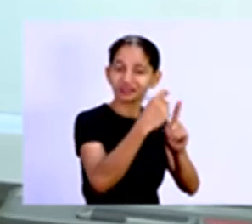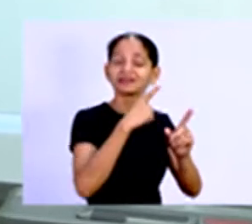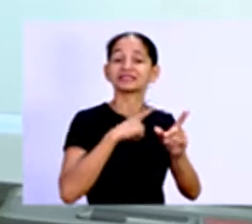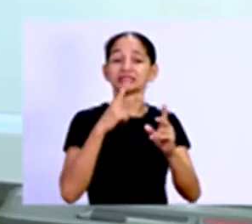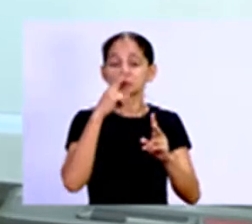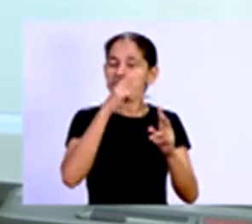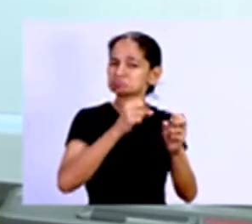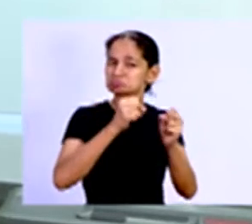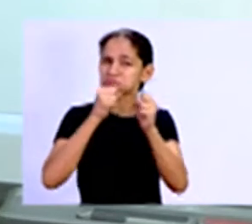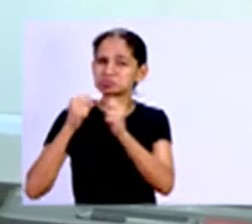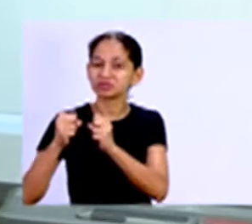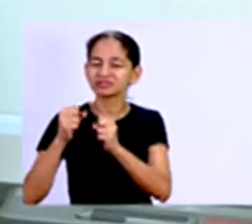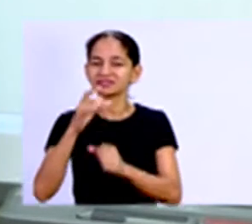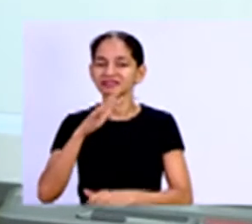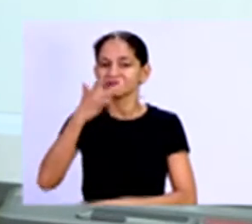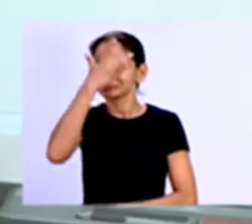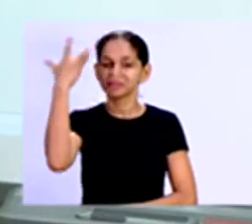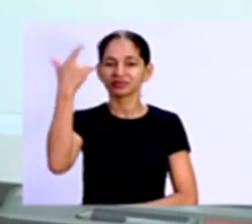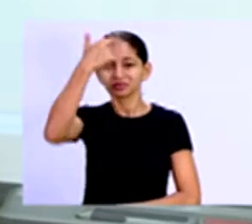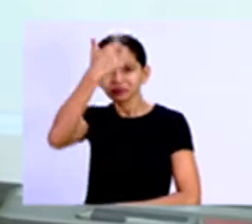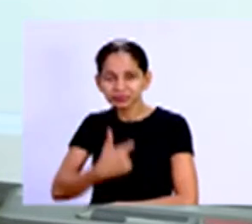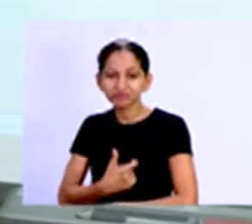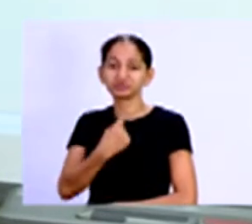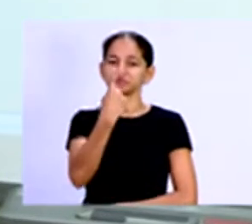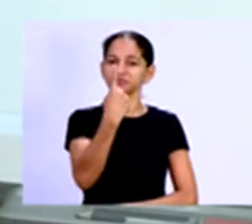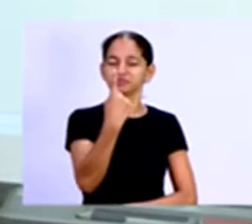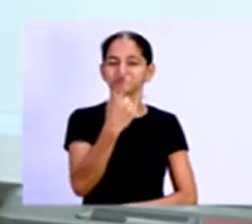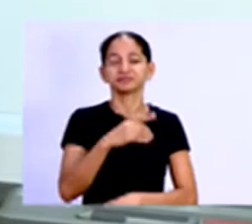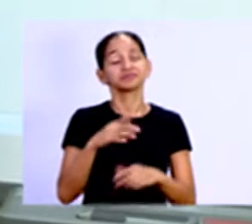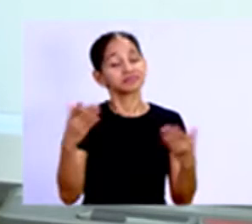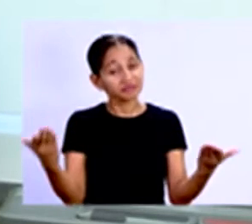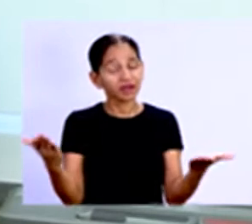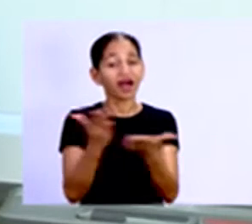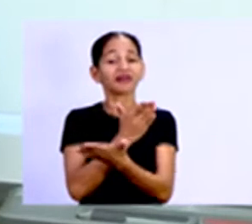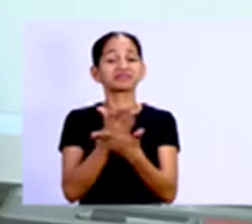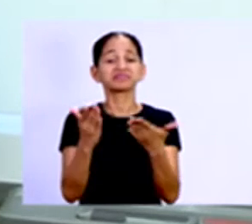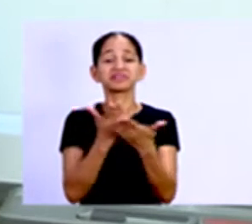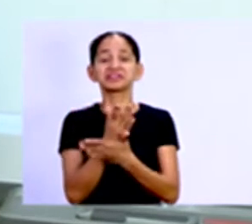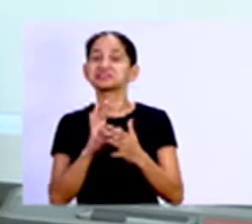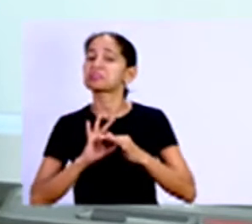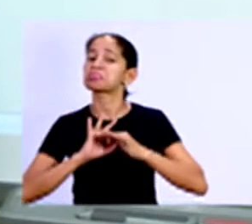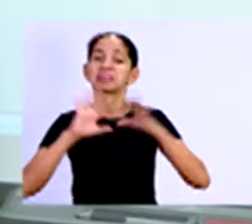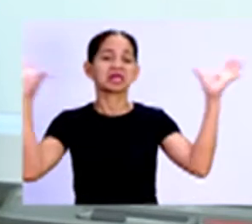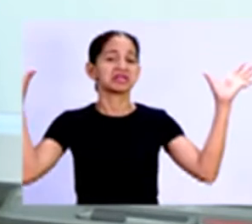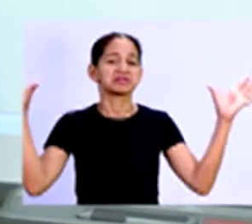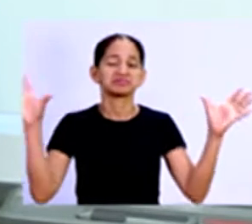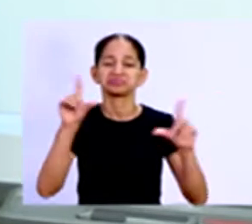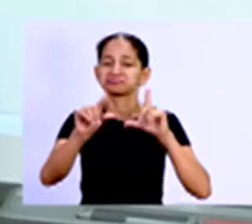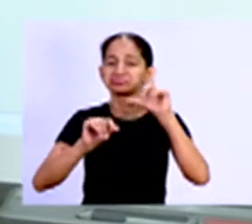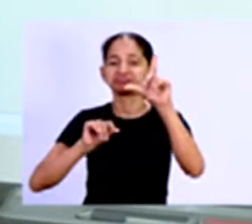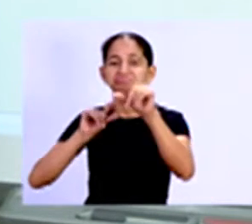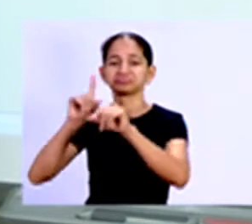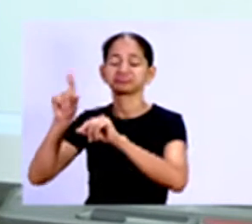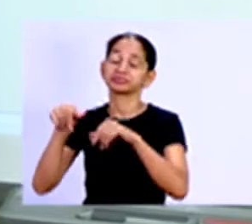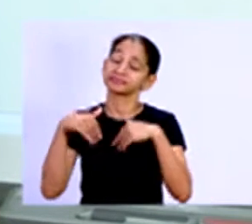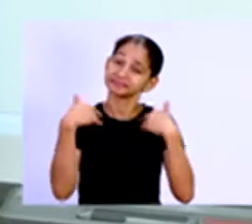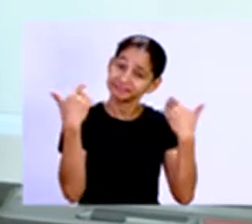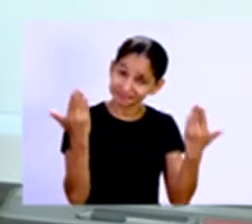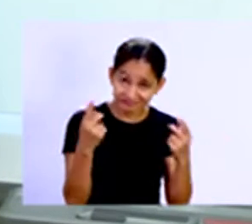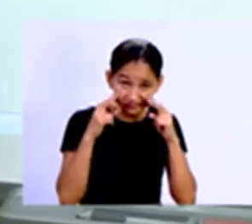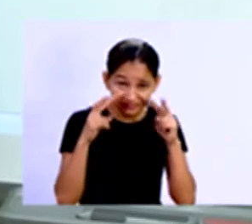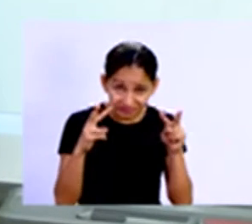força grandiosa sobre cada um de nós, enquanto indivíduo. Muitas vezes a gente acha que tem toda uma liberdade de escolha. E a gente verá agora nessa